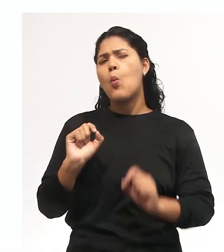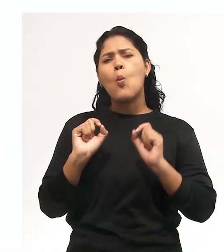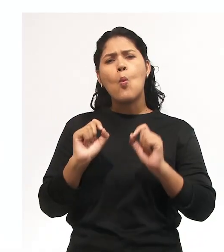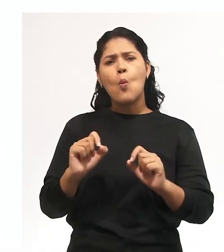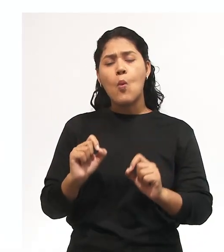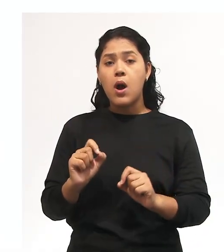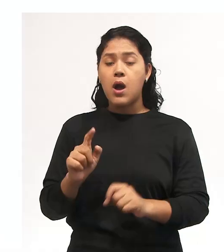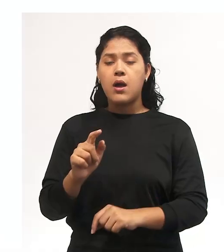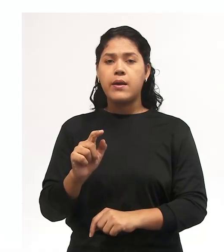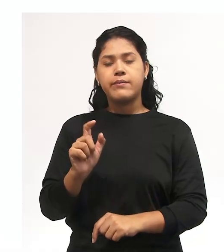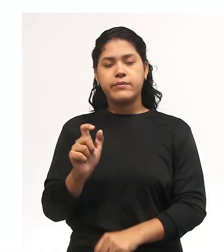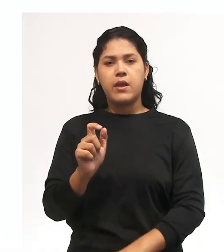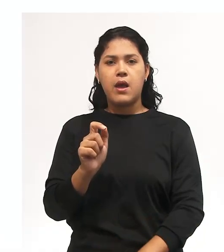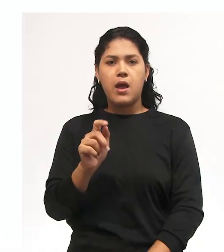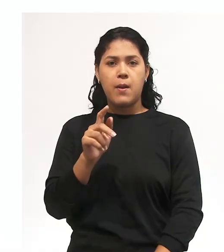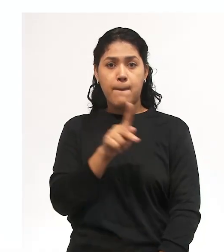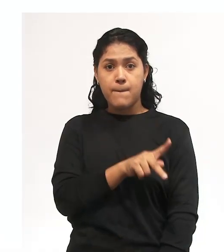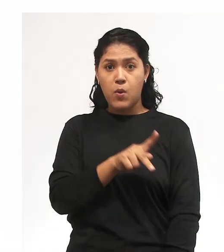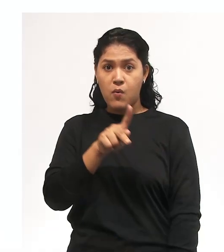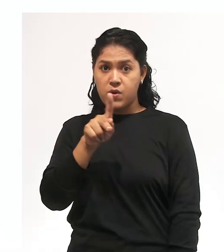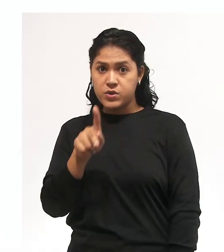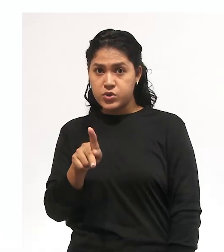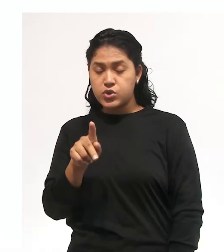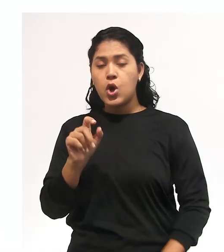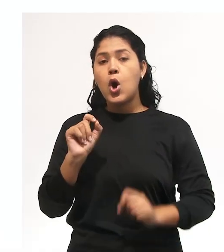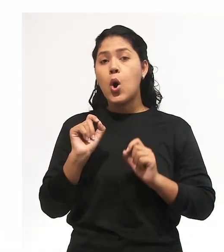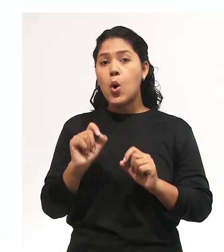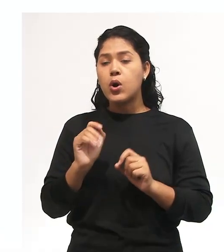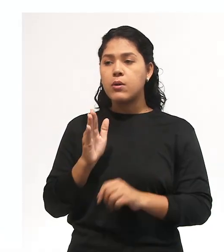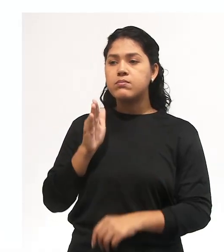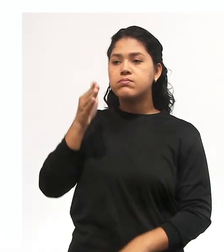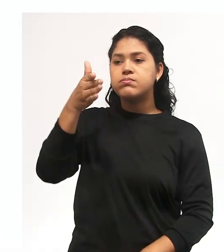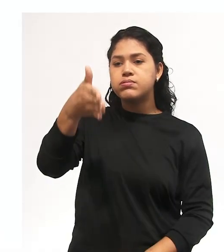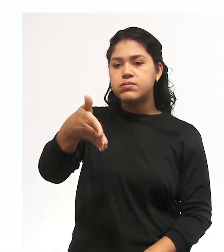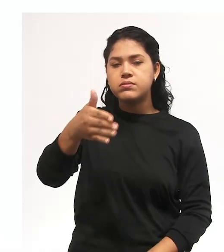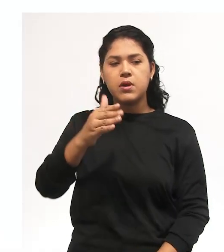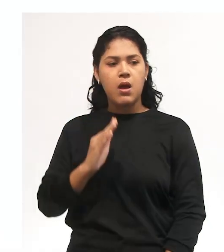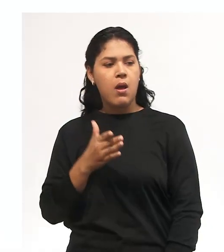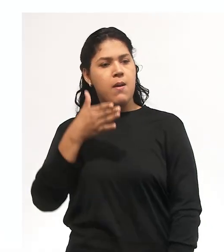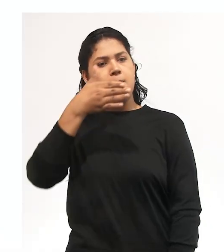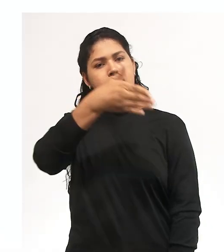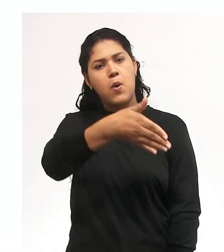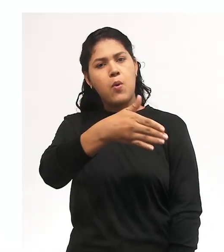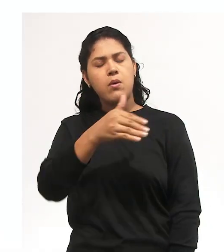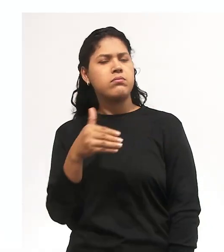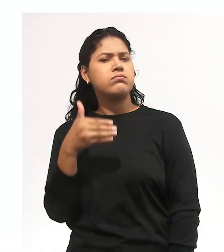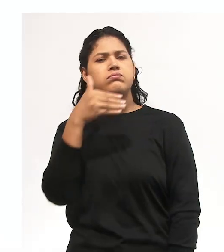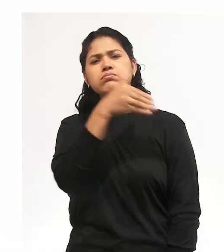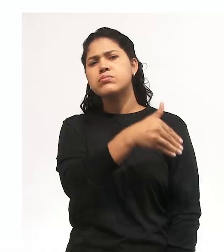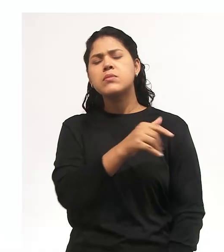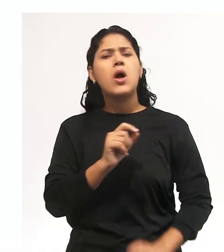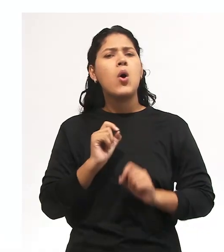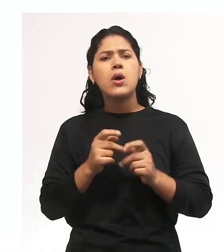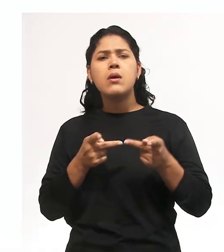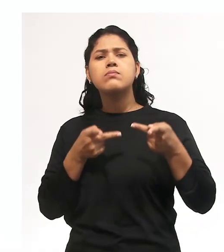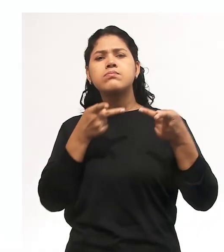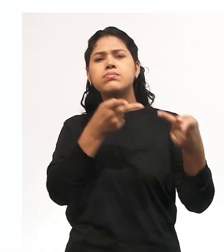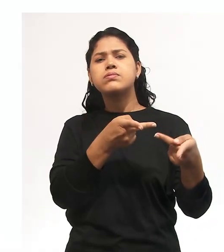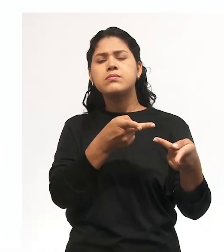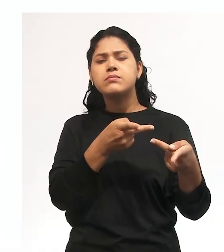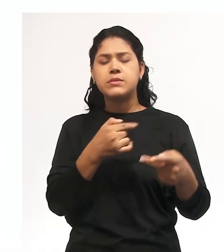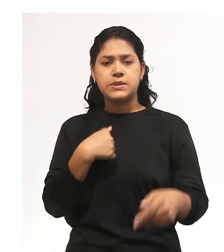ele permite que a gente realize visitas, por exemplo, e essas visitas resulte